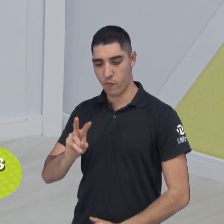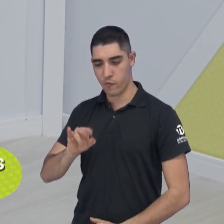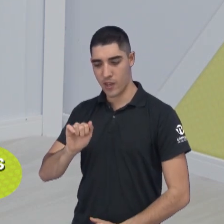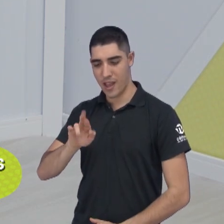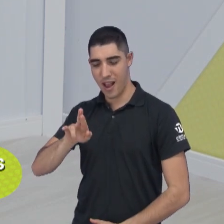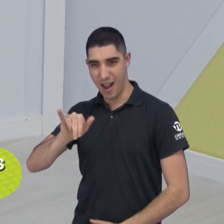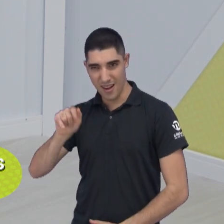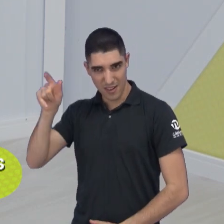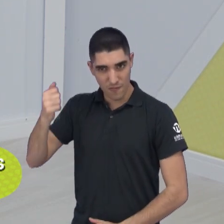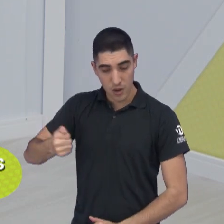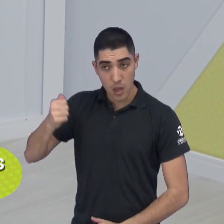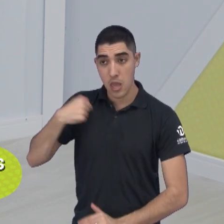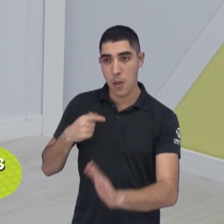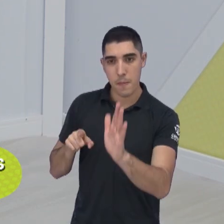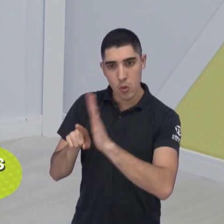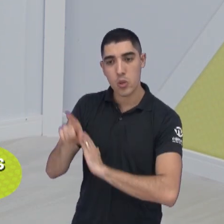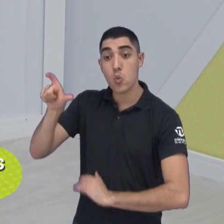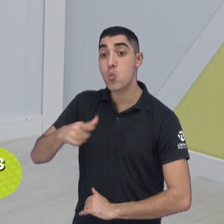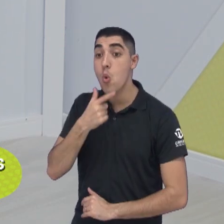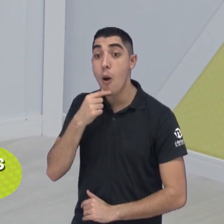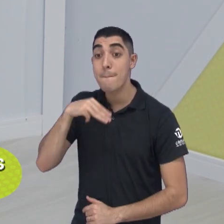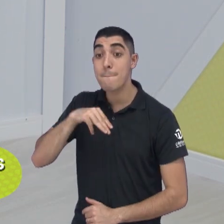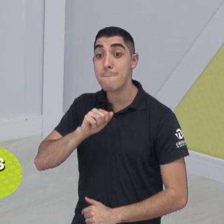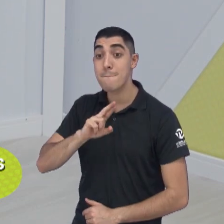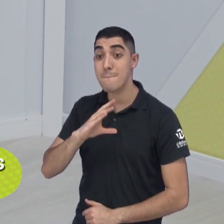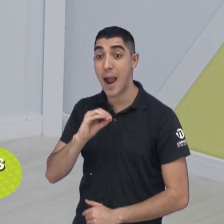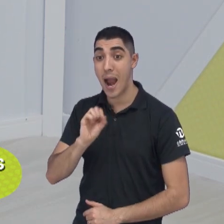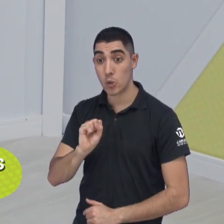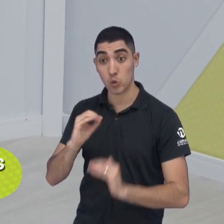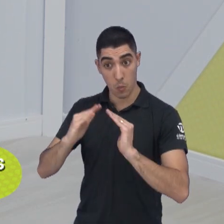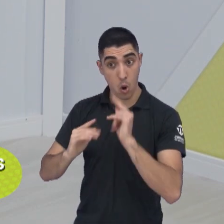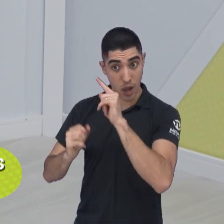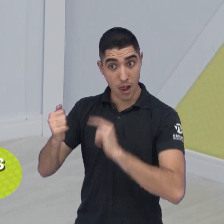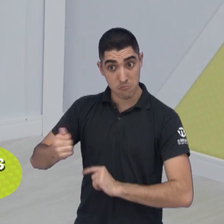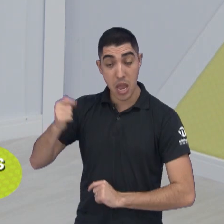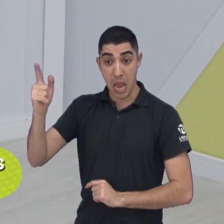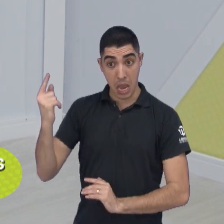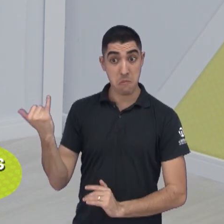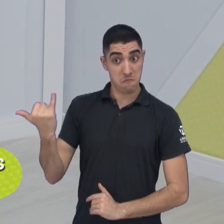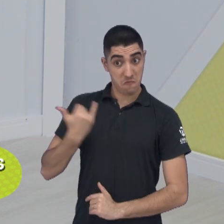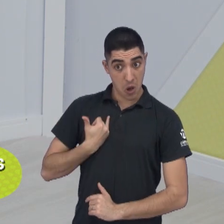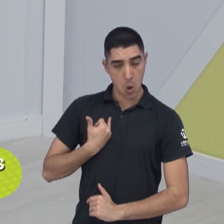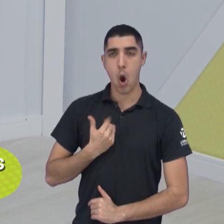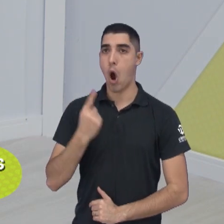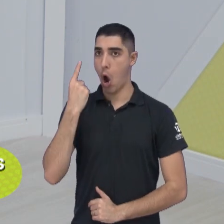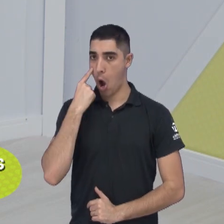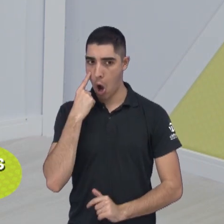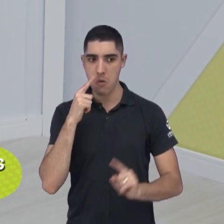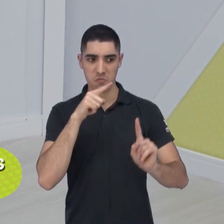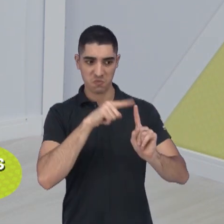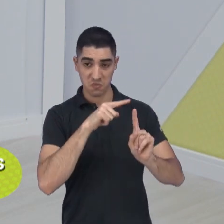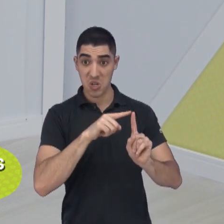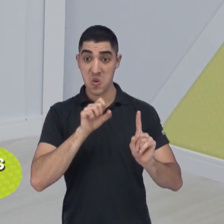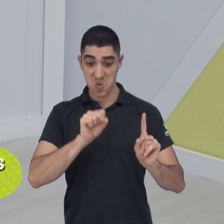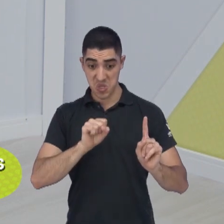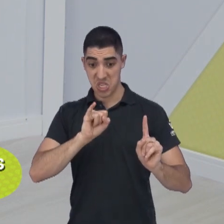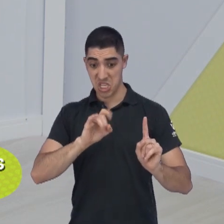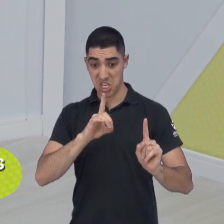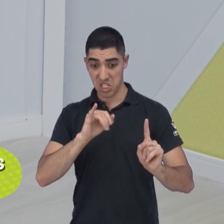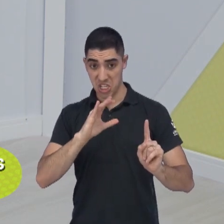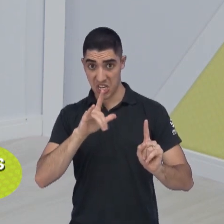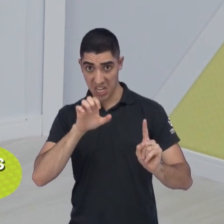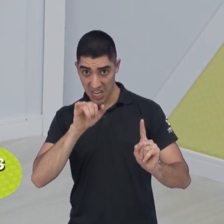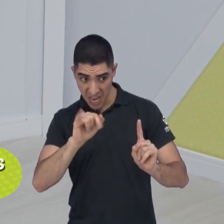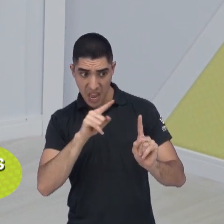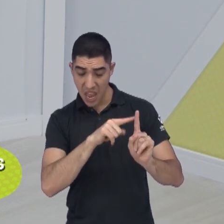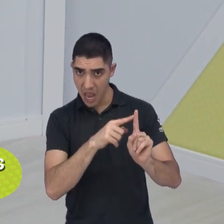imprensa, o Marcos Chiocchini, aliás, um abraço para ele, ele disse o seguinte: olha, São José contratou um grande profissional do futebol. Para você ter uma ideia, esse